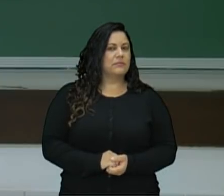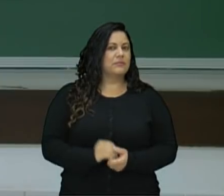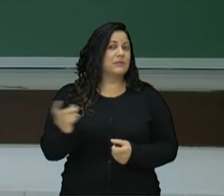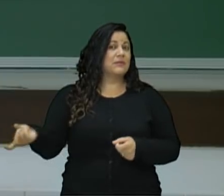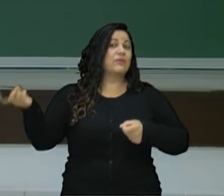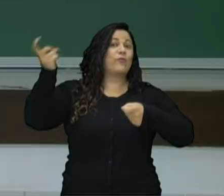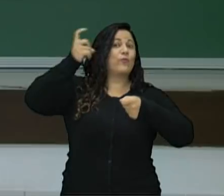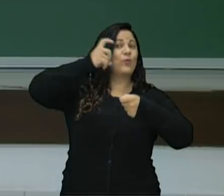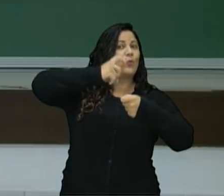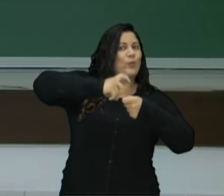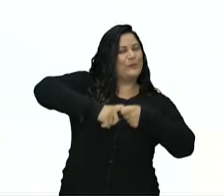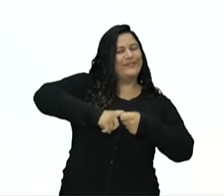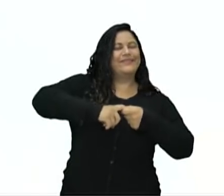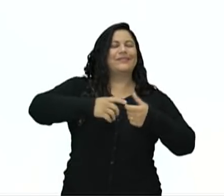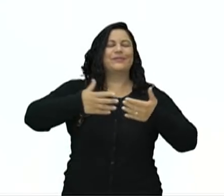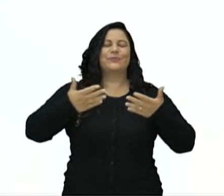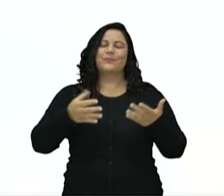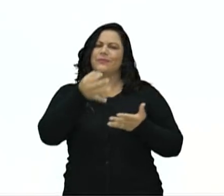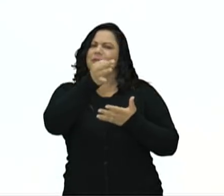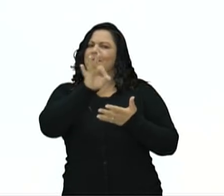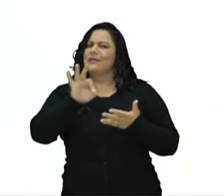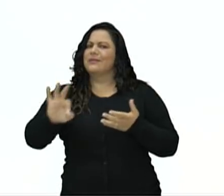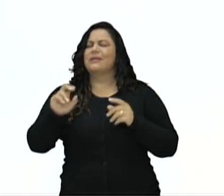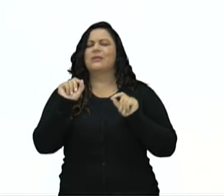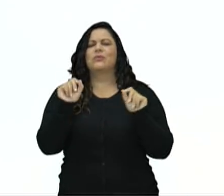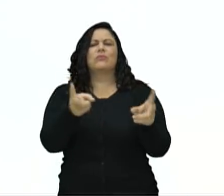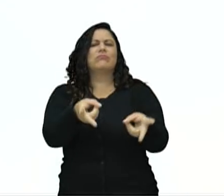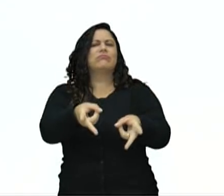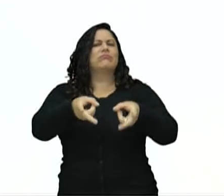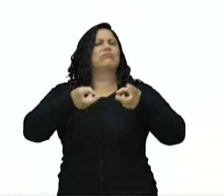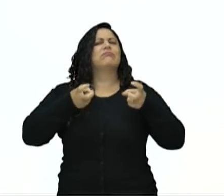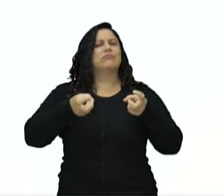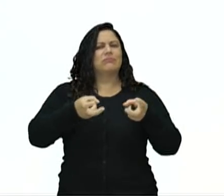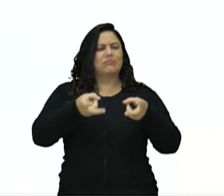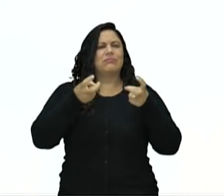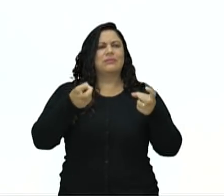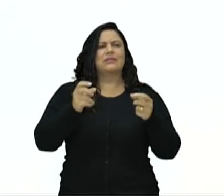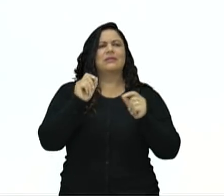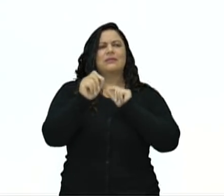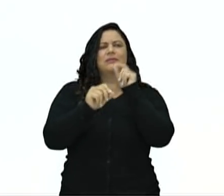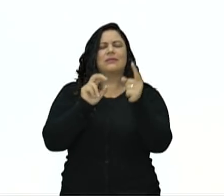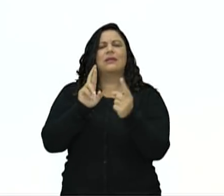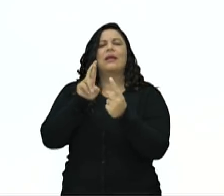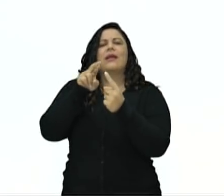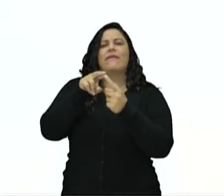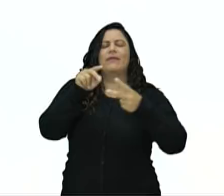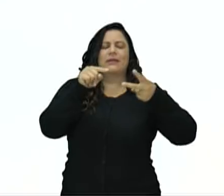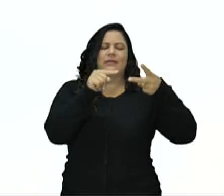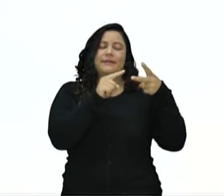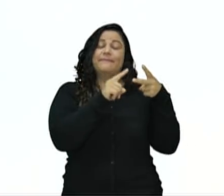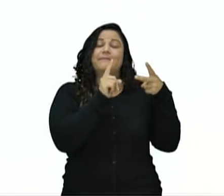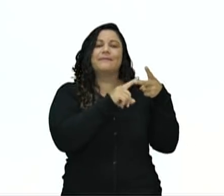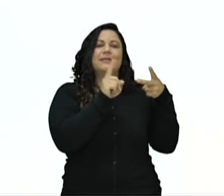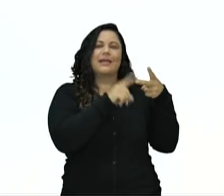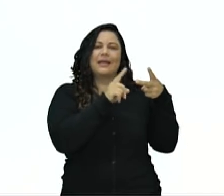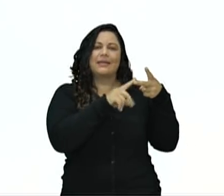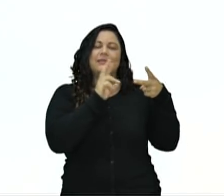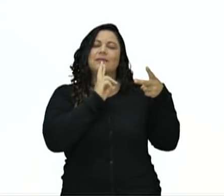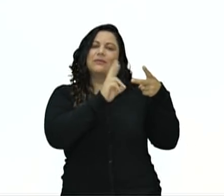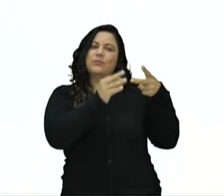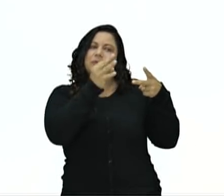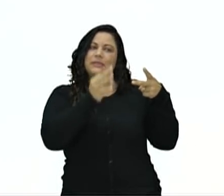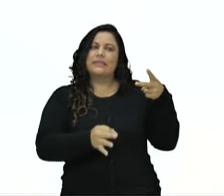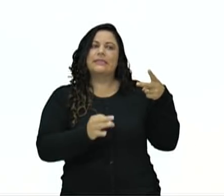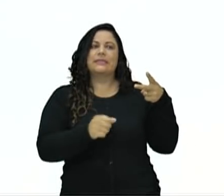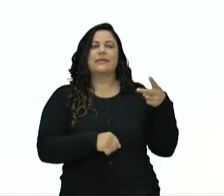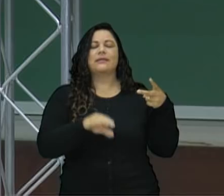Retornando então, pessoal, acertou quem conseguiu captar aí, né, que se refere a algo posterior, a palavra nela,